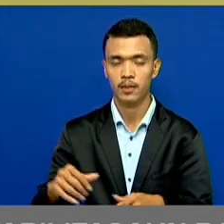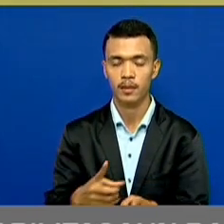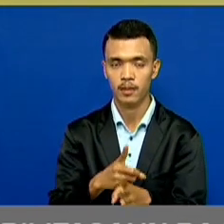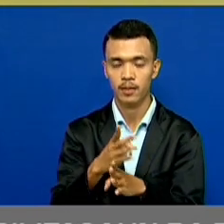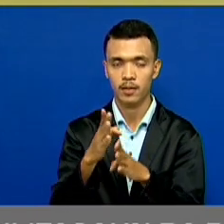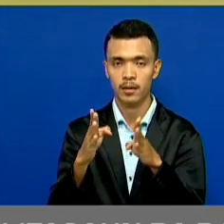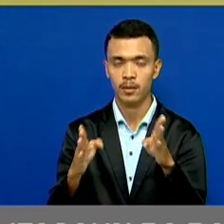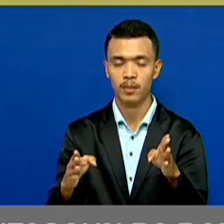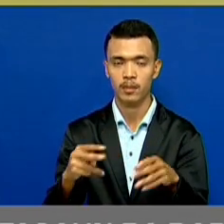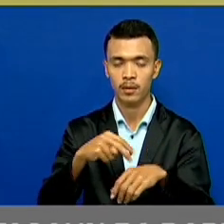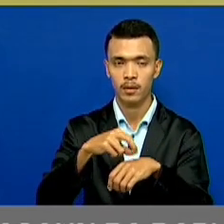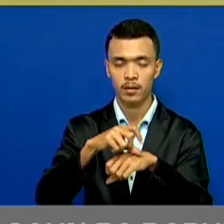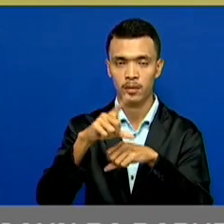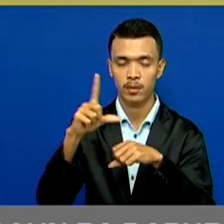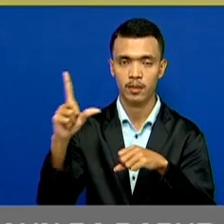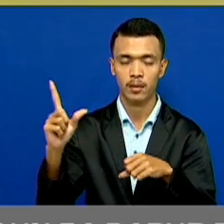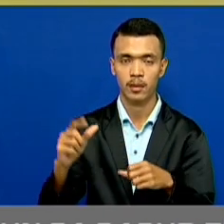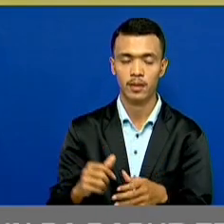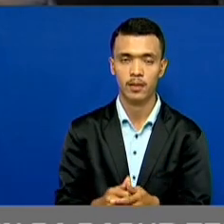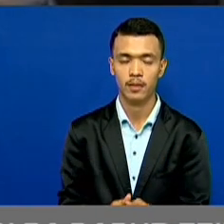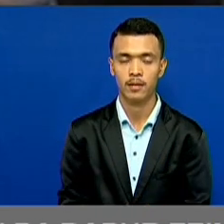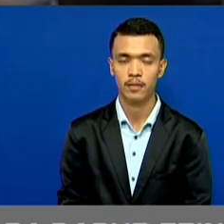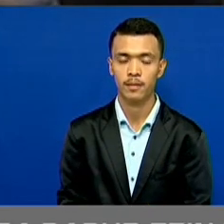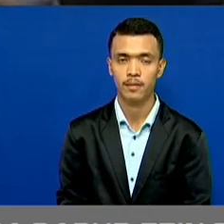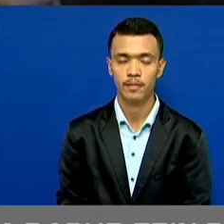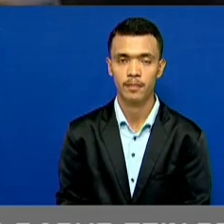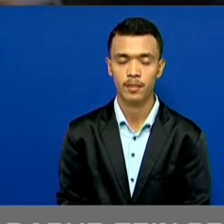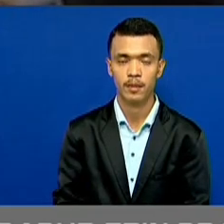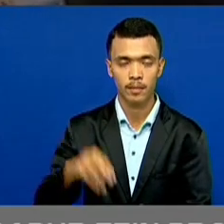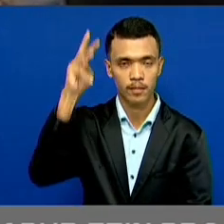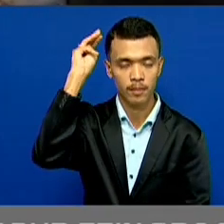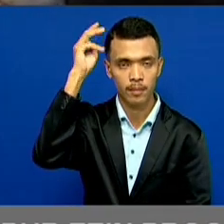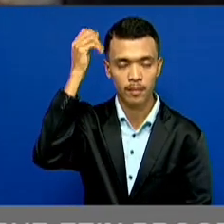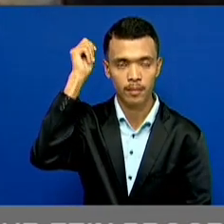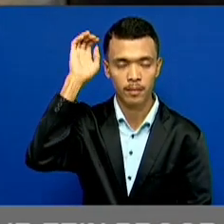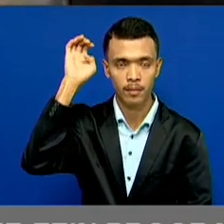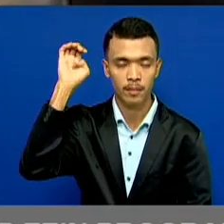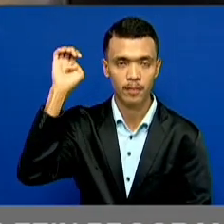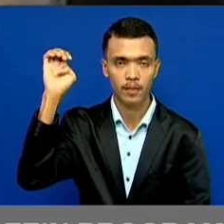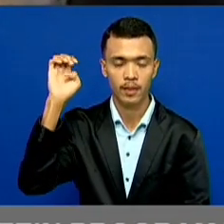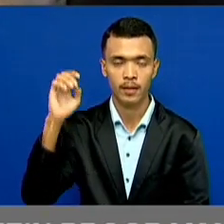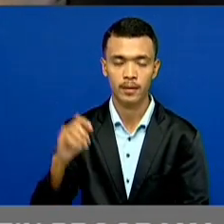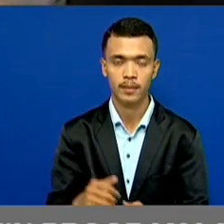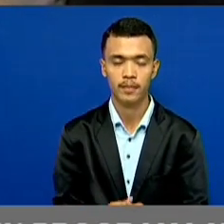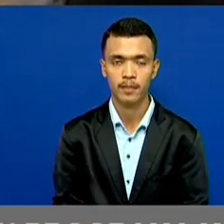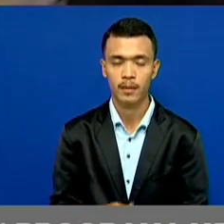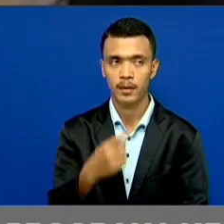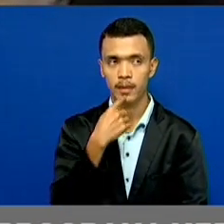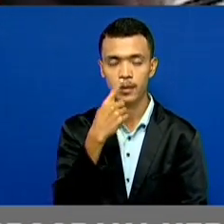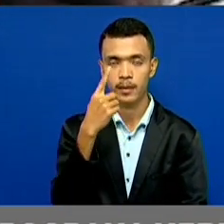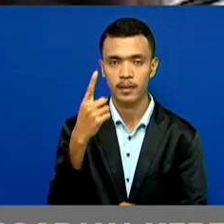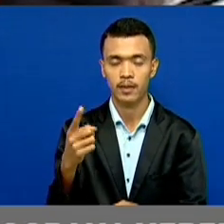Director Nasional Simplificação Administrativa no Electrónico, Ministério Administração Estatal, Bendito Fernandes